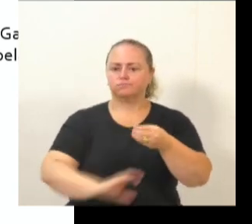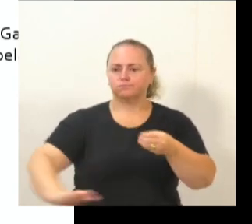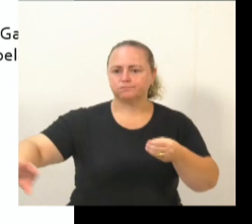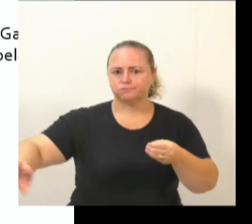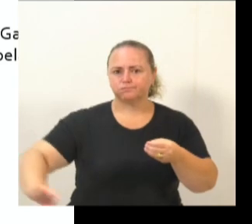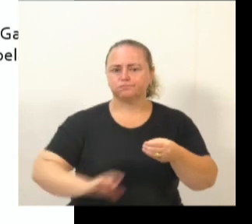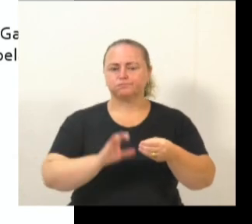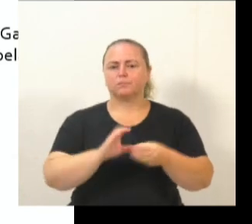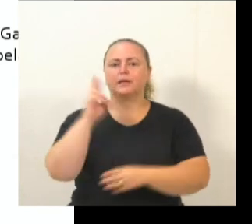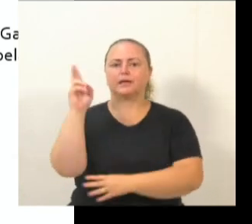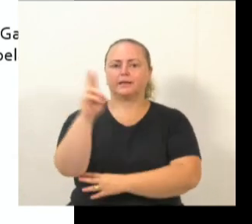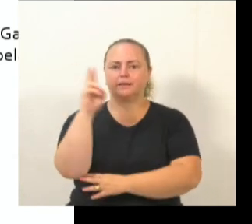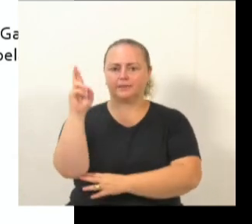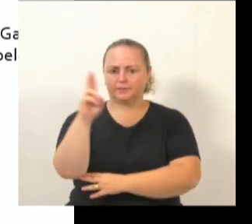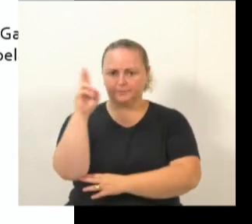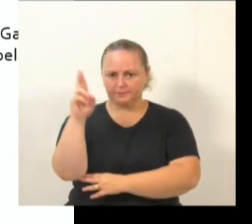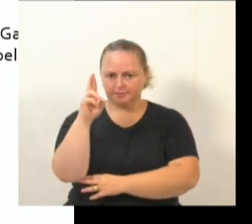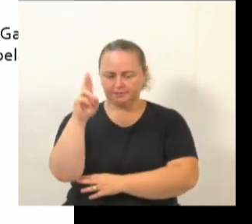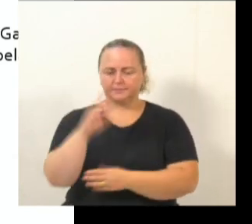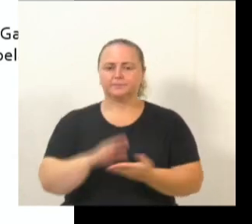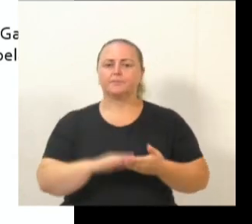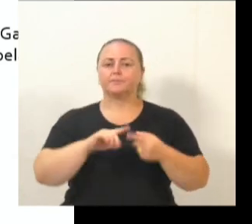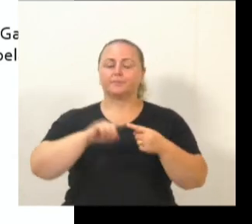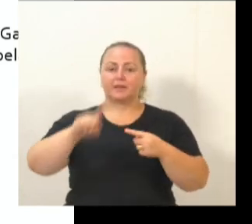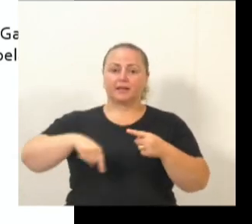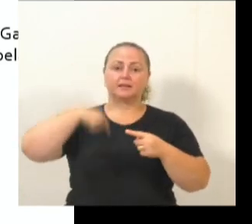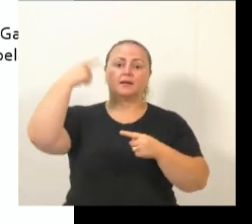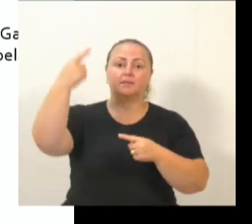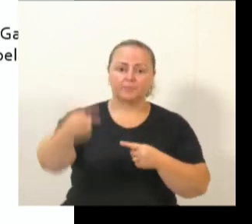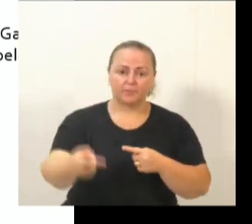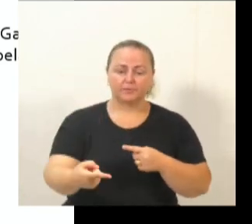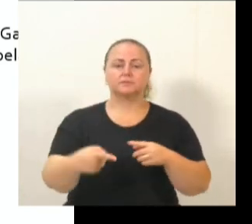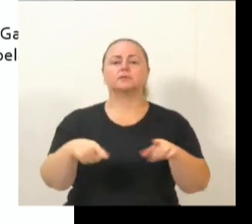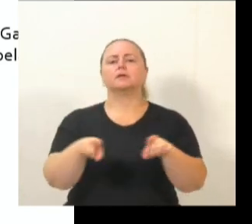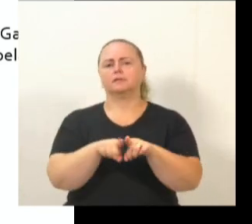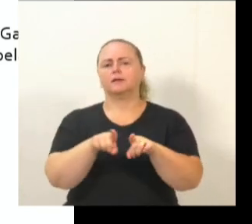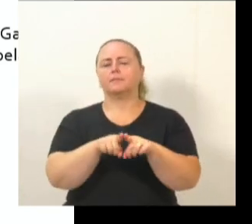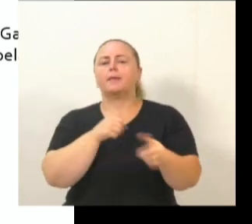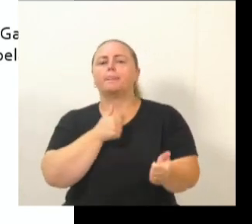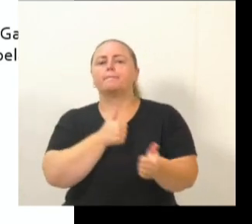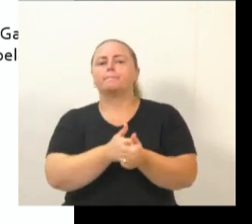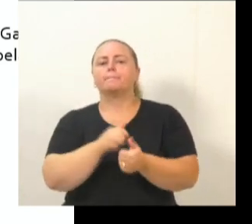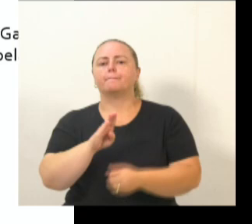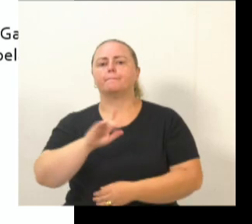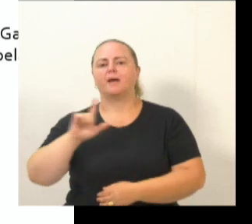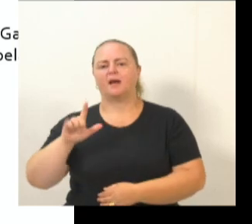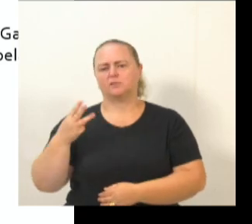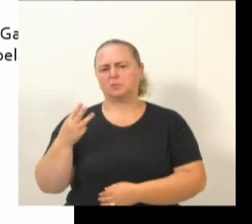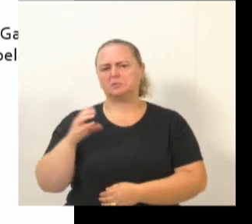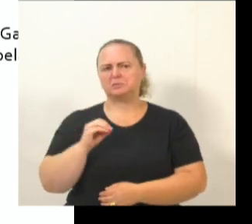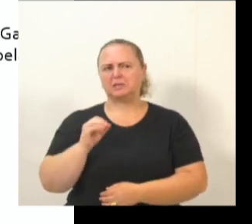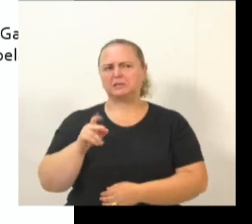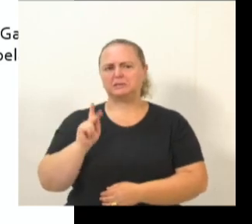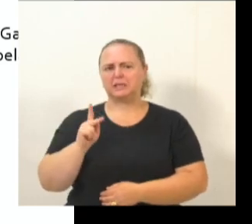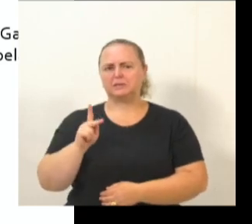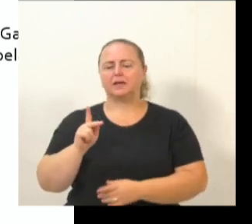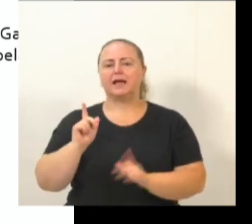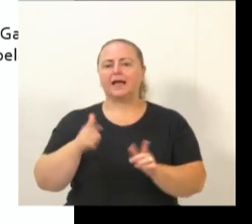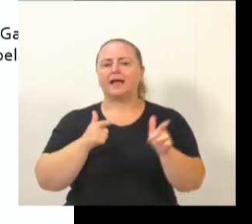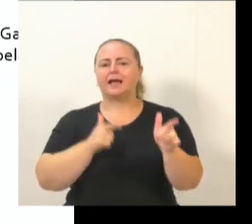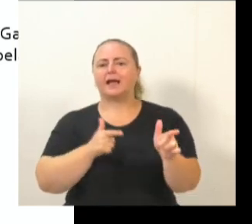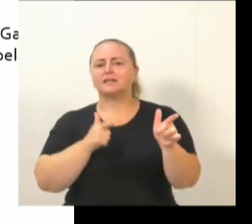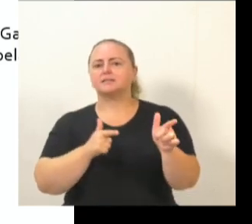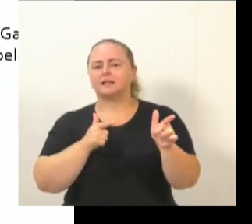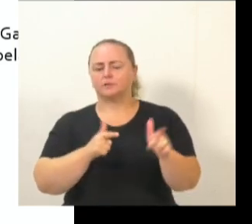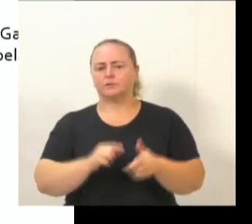Sul, e, mais recentemente, em Caçador, aqui próximo a Blumenau, 300 quilômetros de Blumenau, e desde 2009 também todo